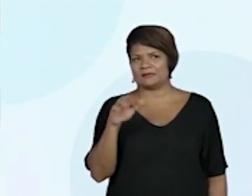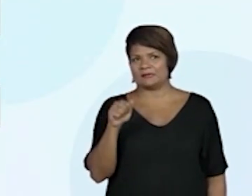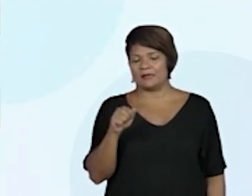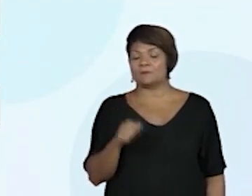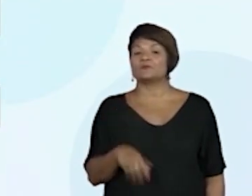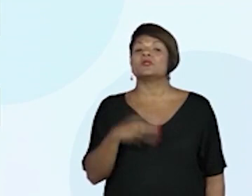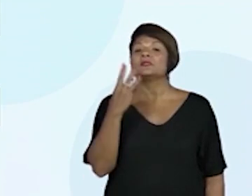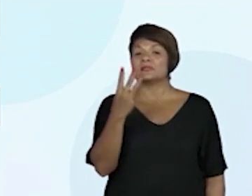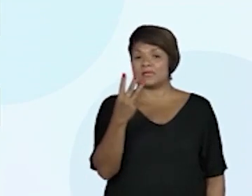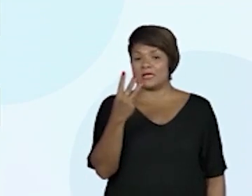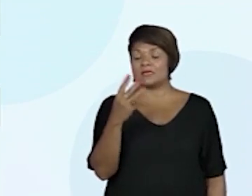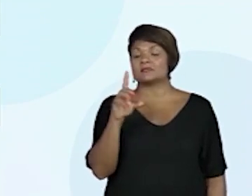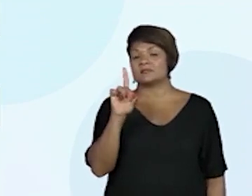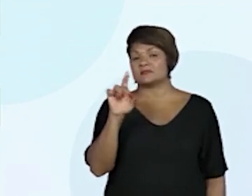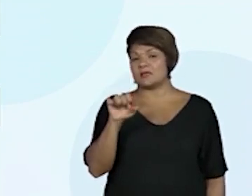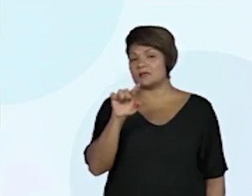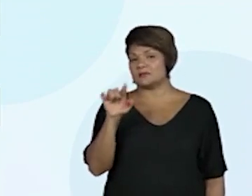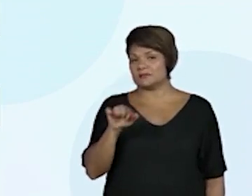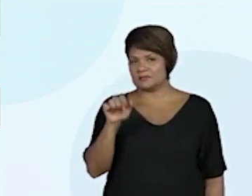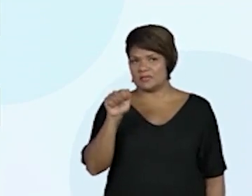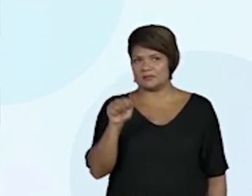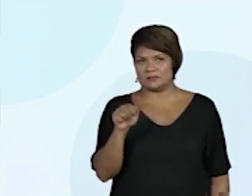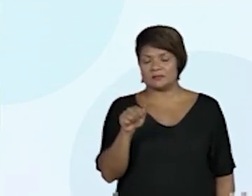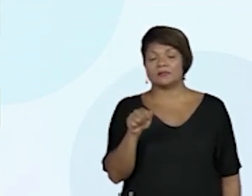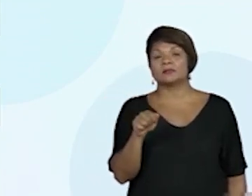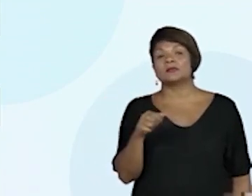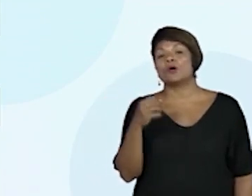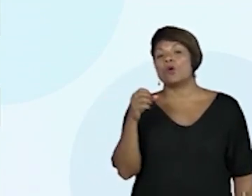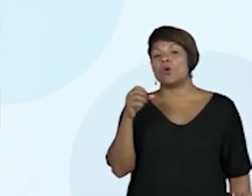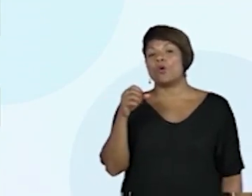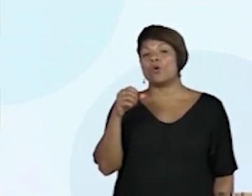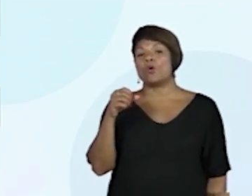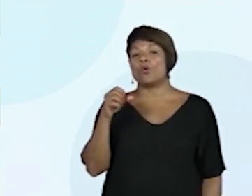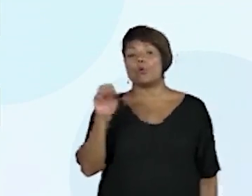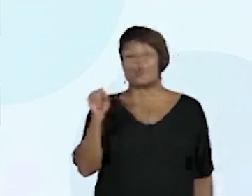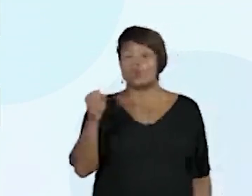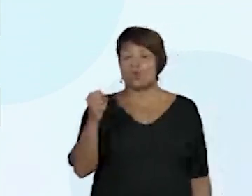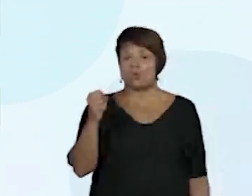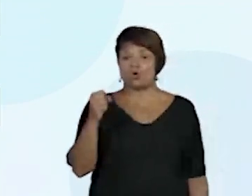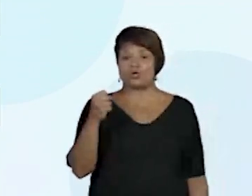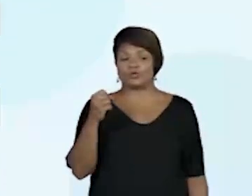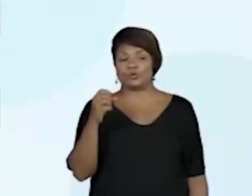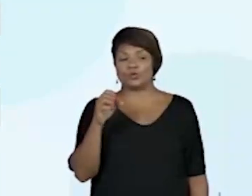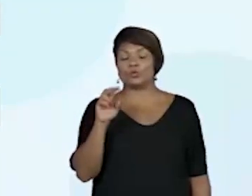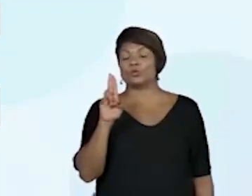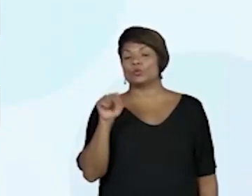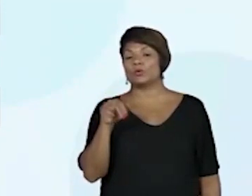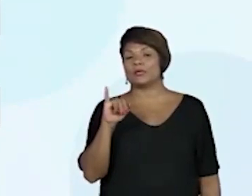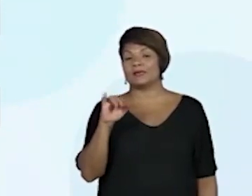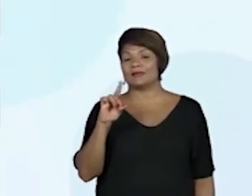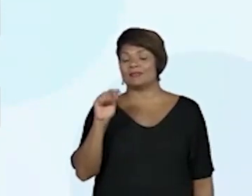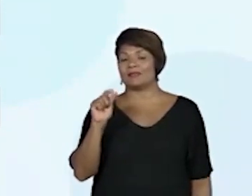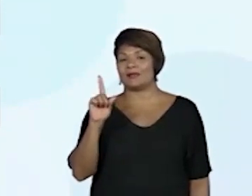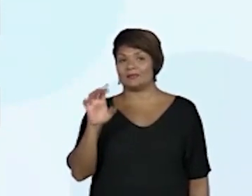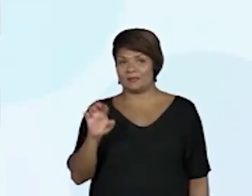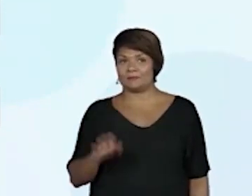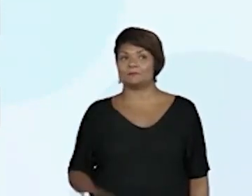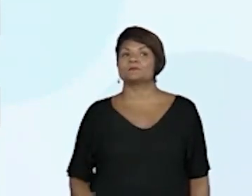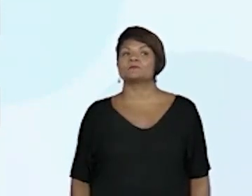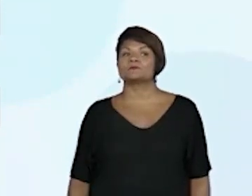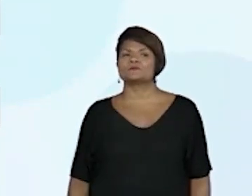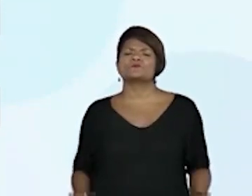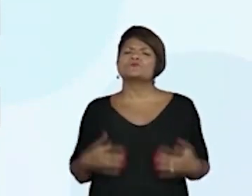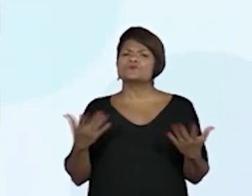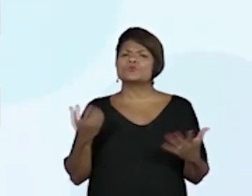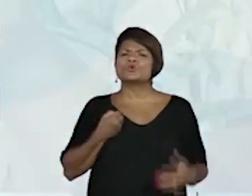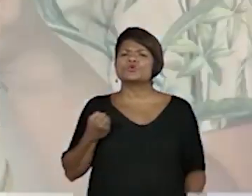três dezenas e 8 unidades. Que número que a gente